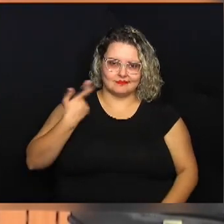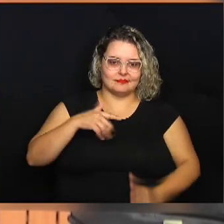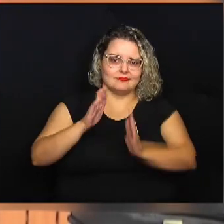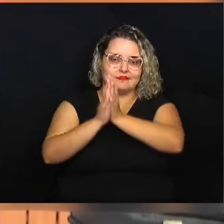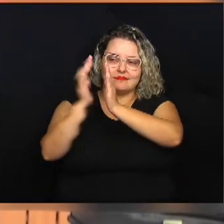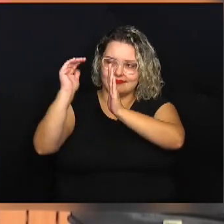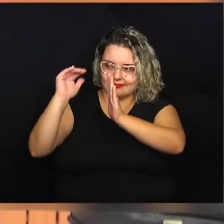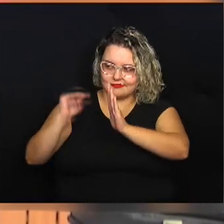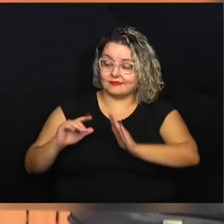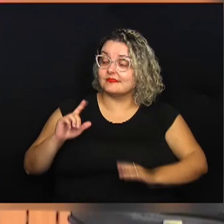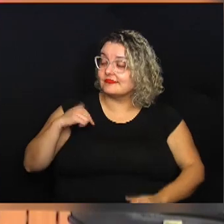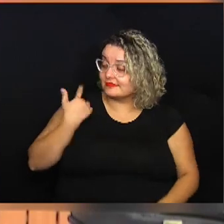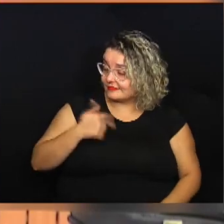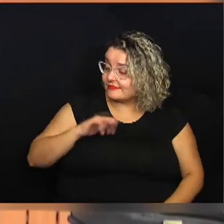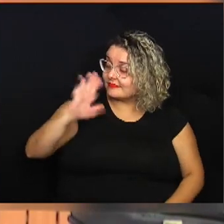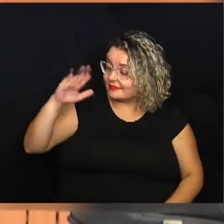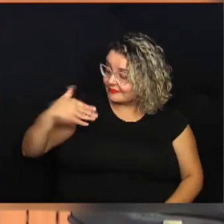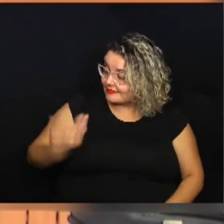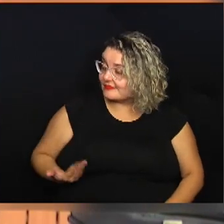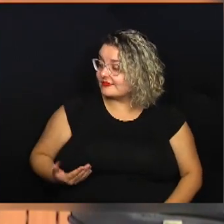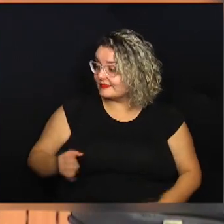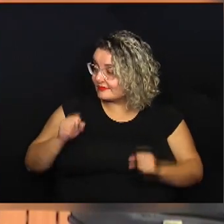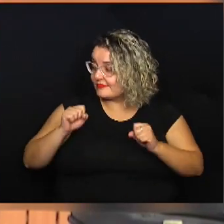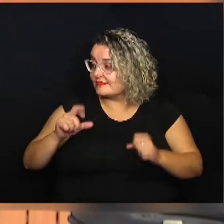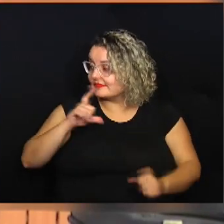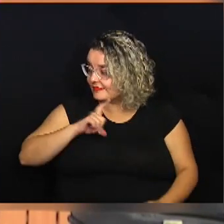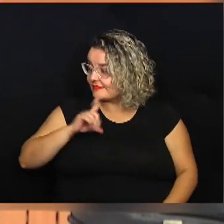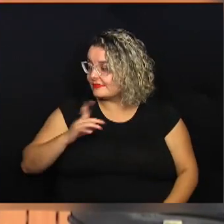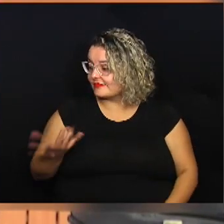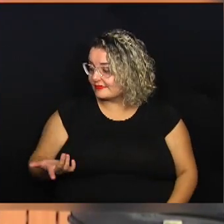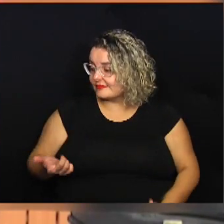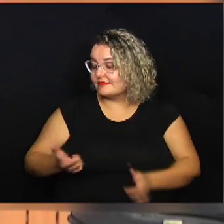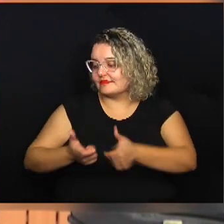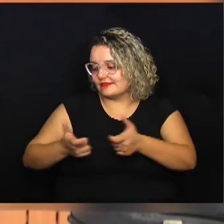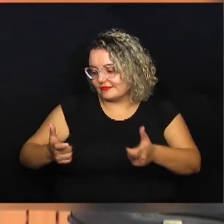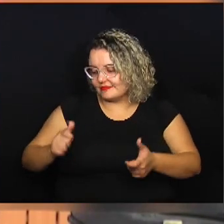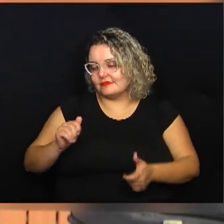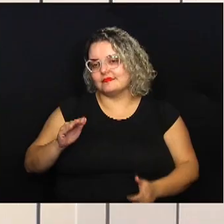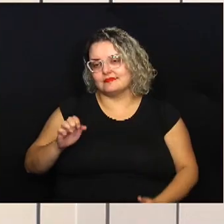nos honra muito poder ter uma grande parte desse acervo.